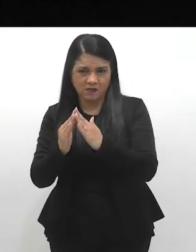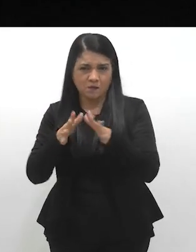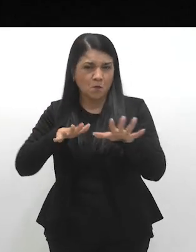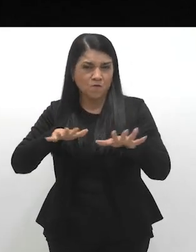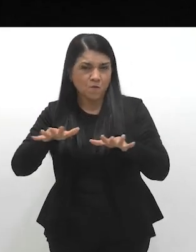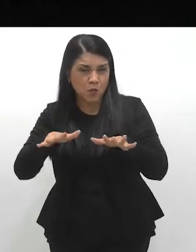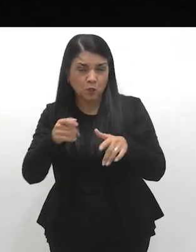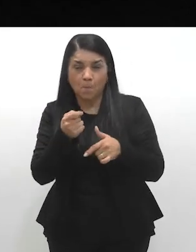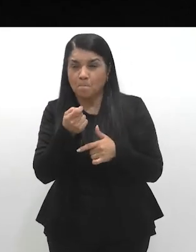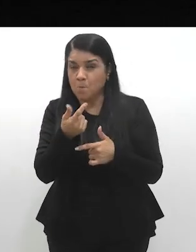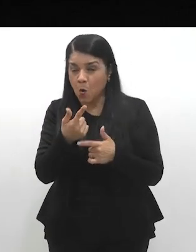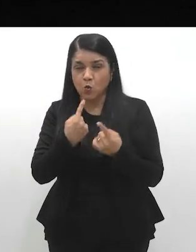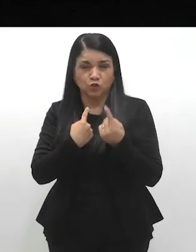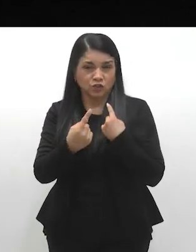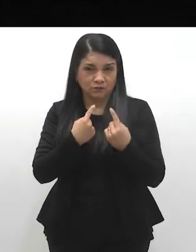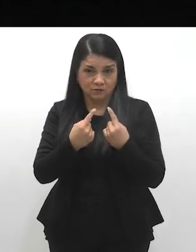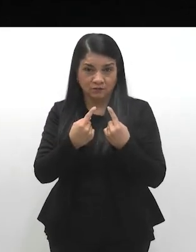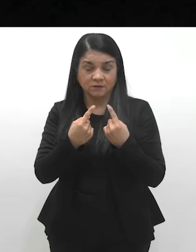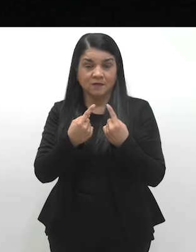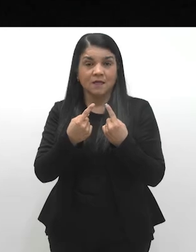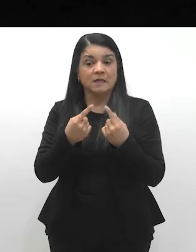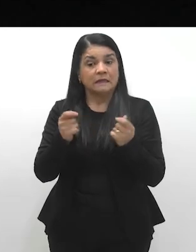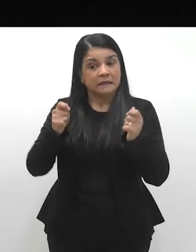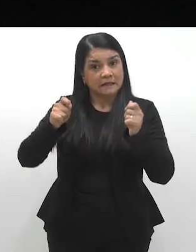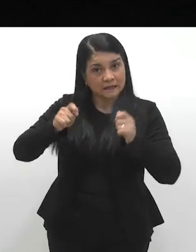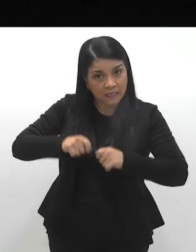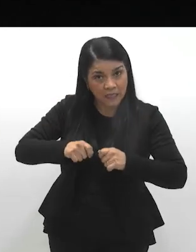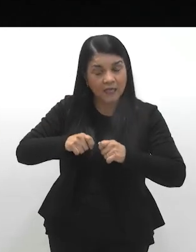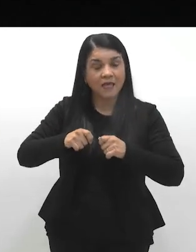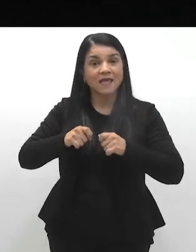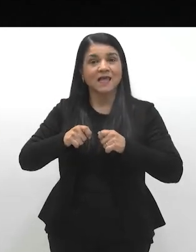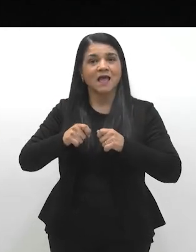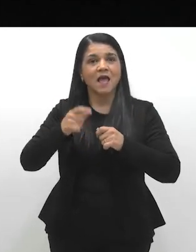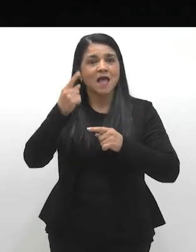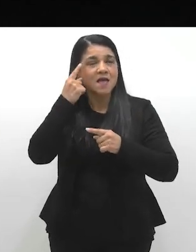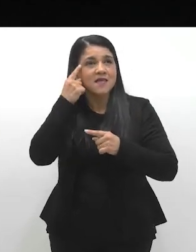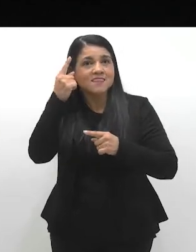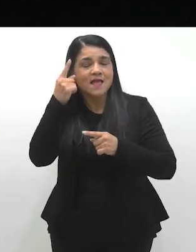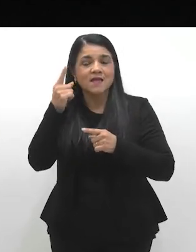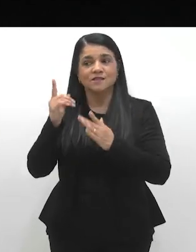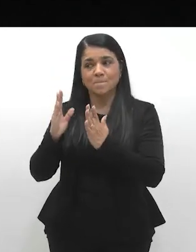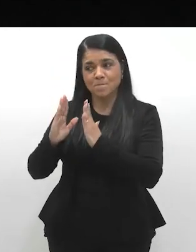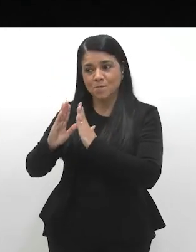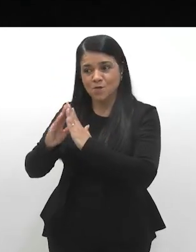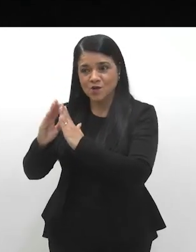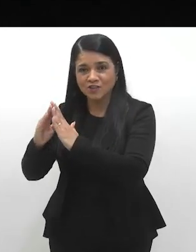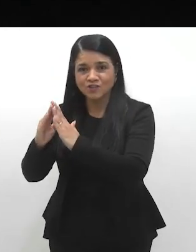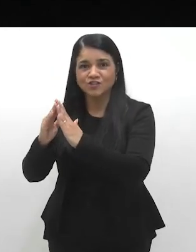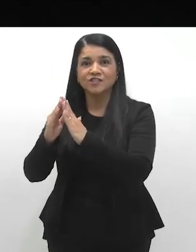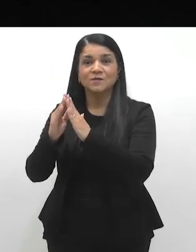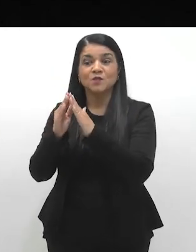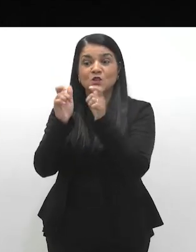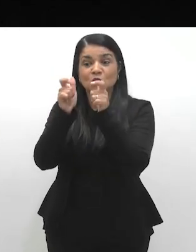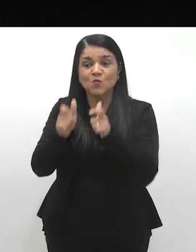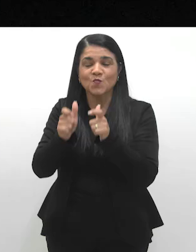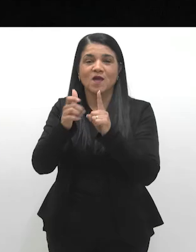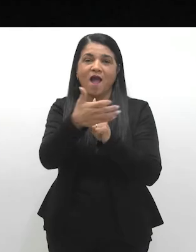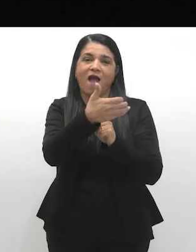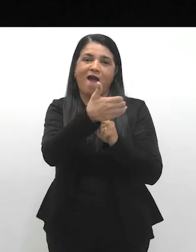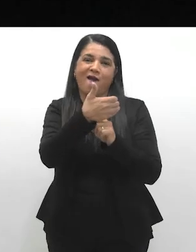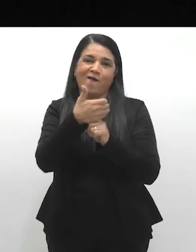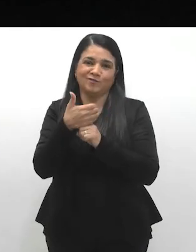precária. Então, se construiu a possibilidade de moradia no local e de todo um espaço